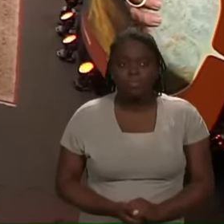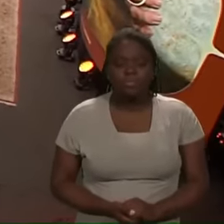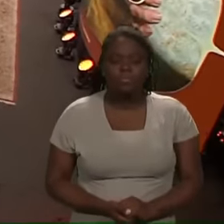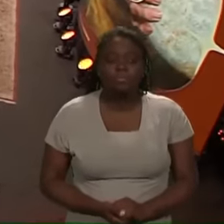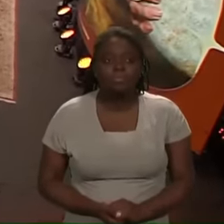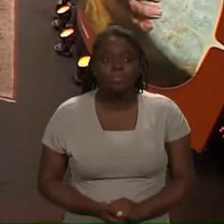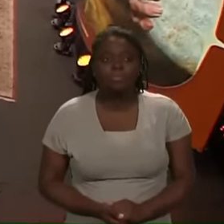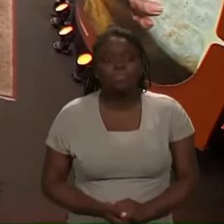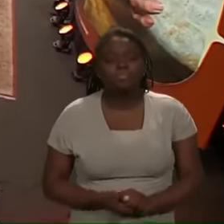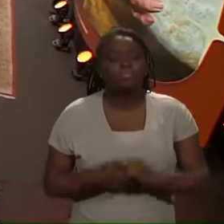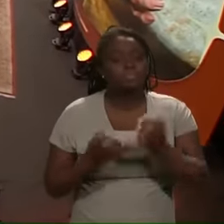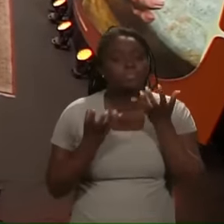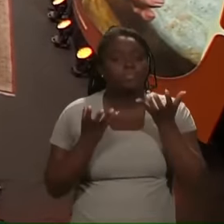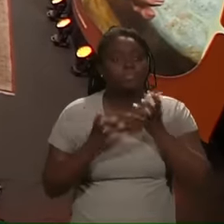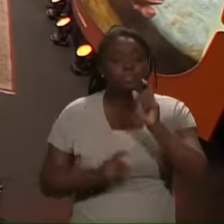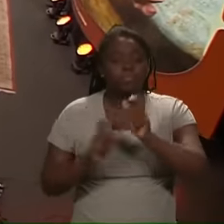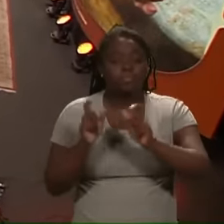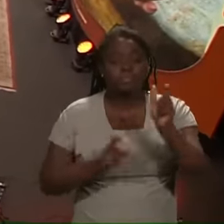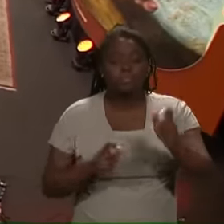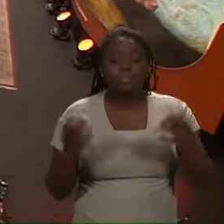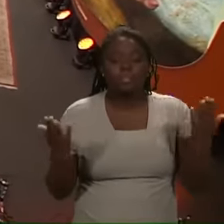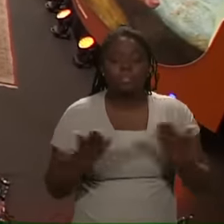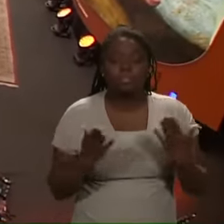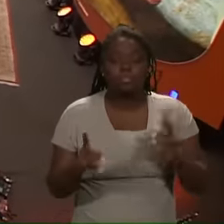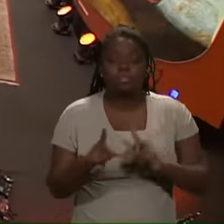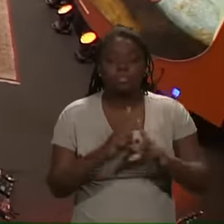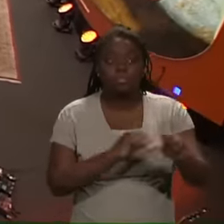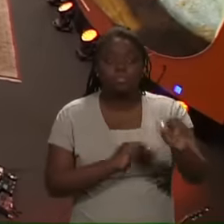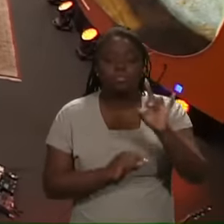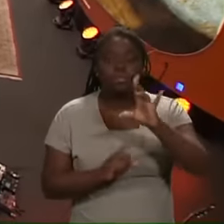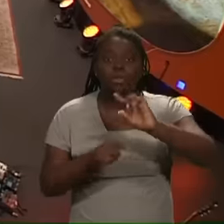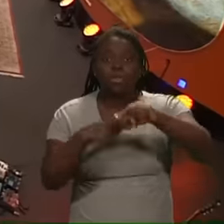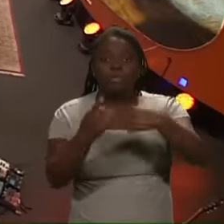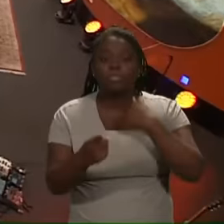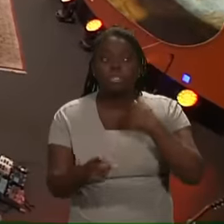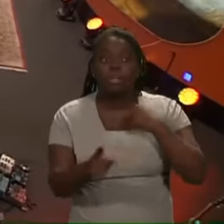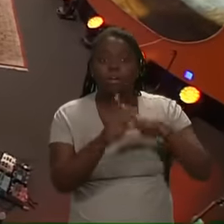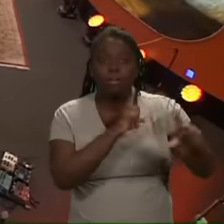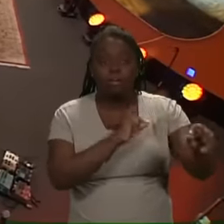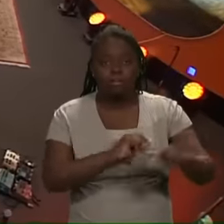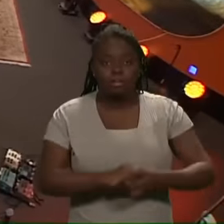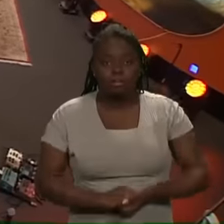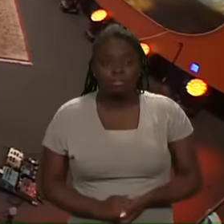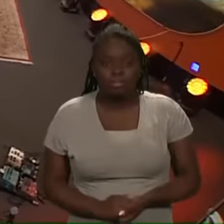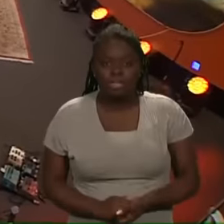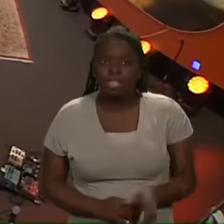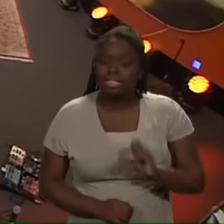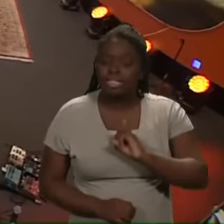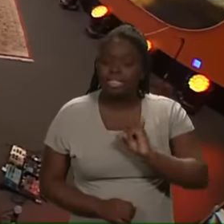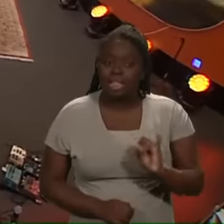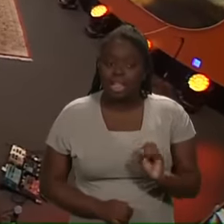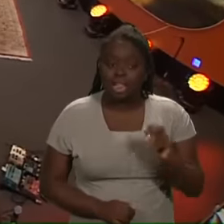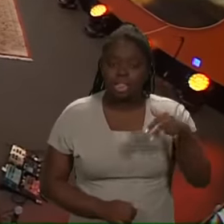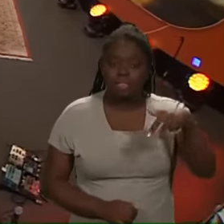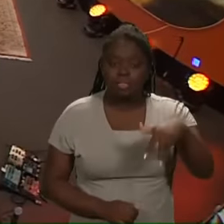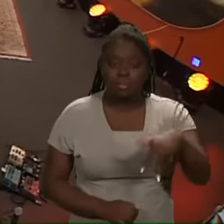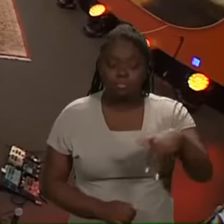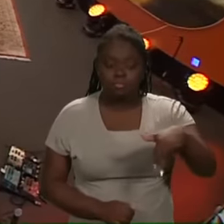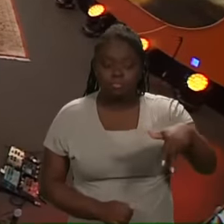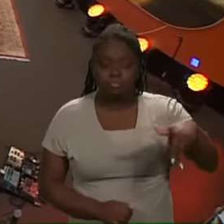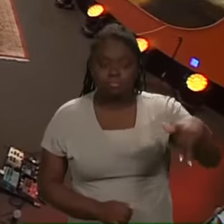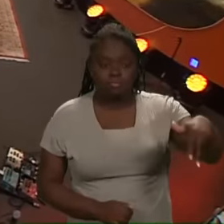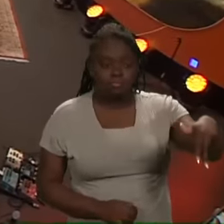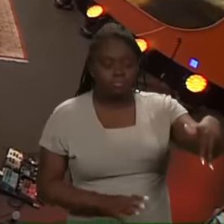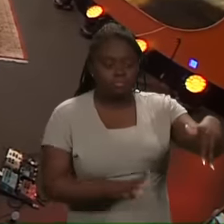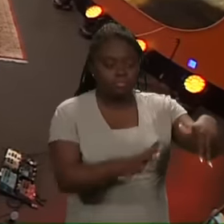Eu quero que as pessoas hoje só vão sair depois que eu sair. Se alguém levantar para sair, segure